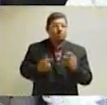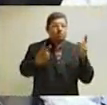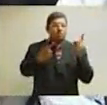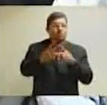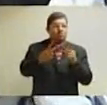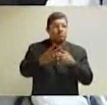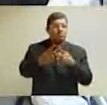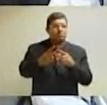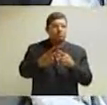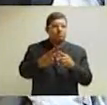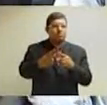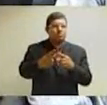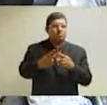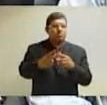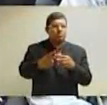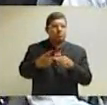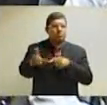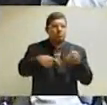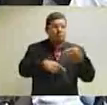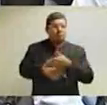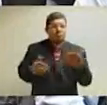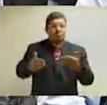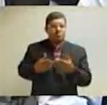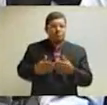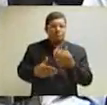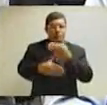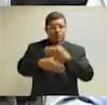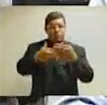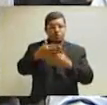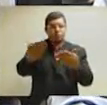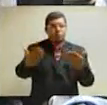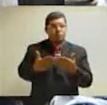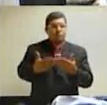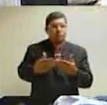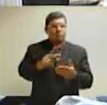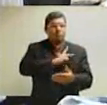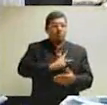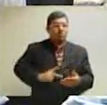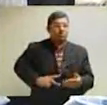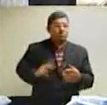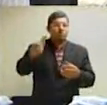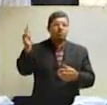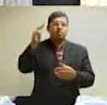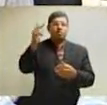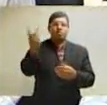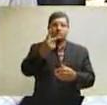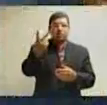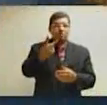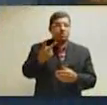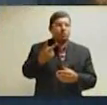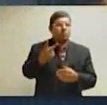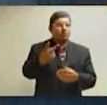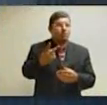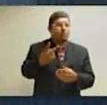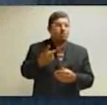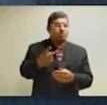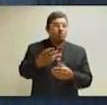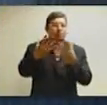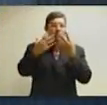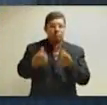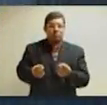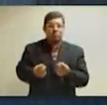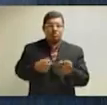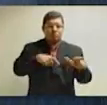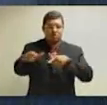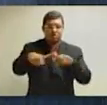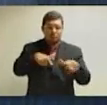Segundo, é a carreira, uma carreira estruturada, uma carreira que valorize 2 coisas: a permanência